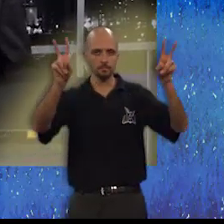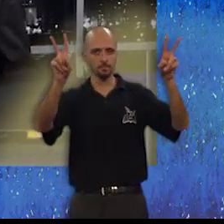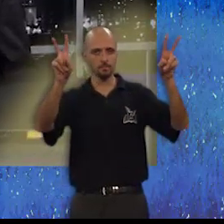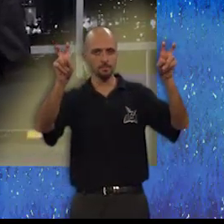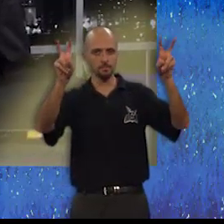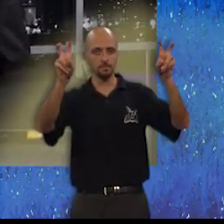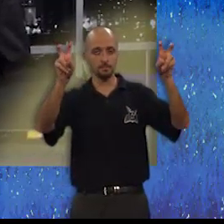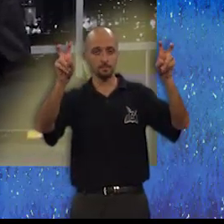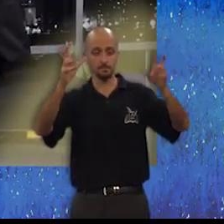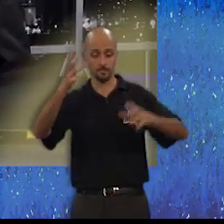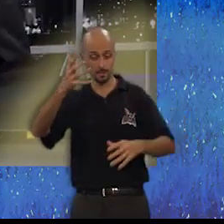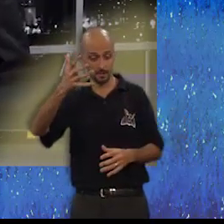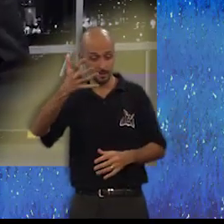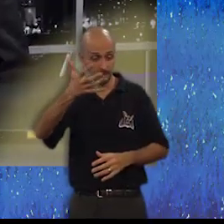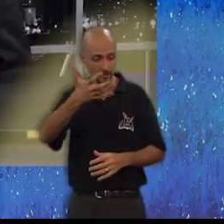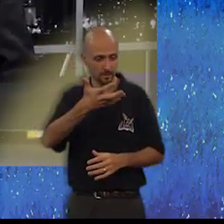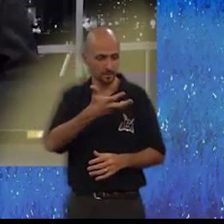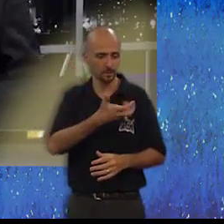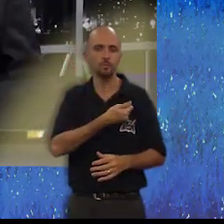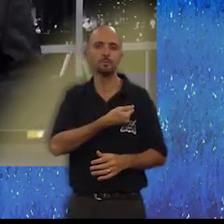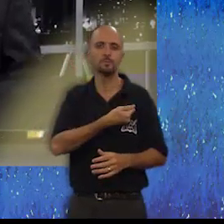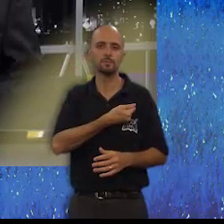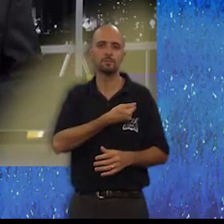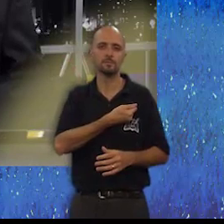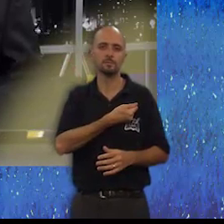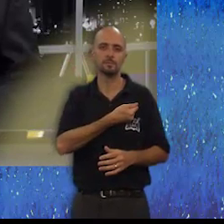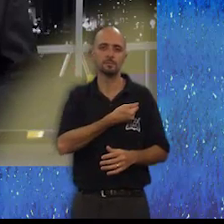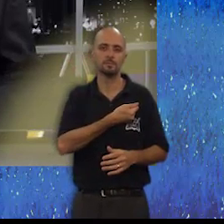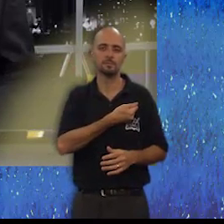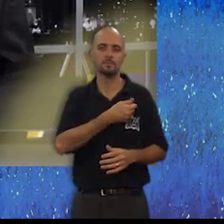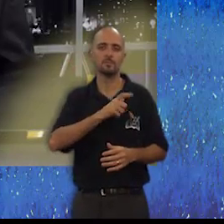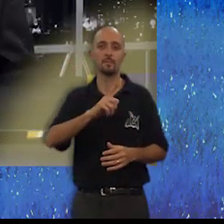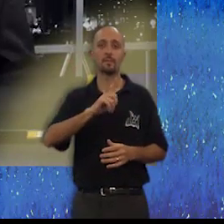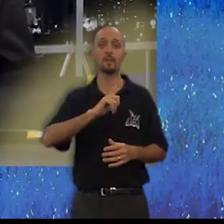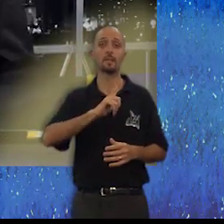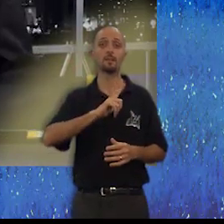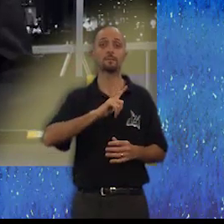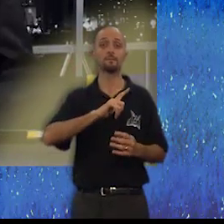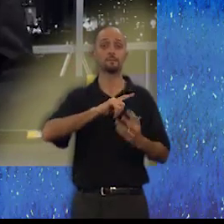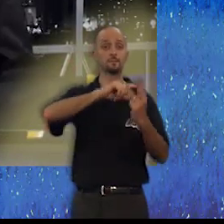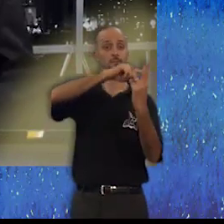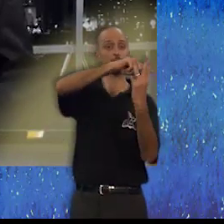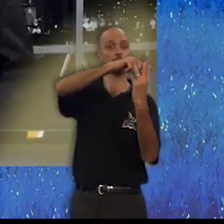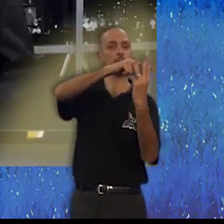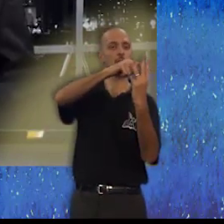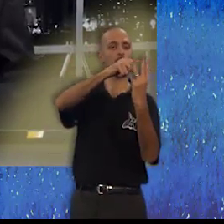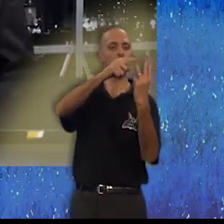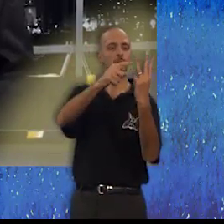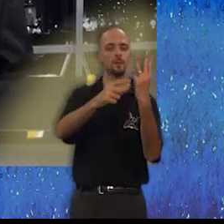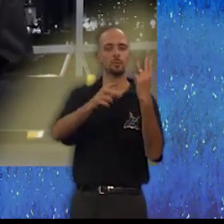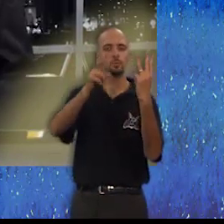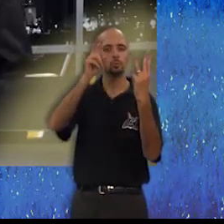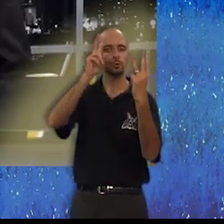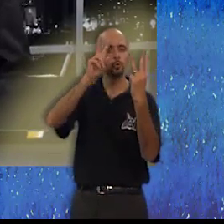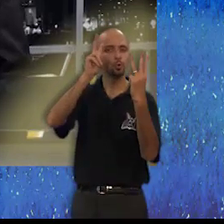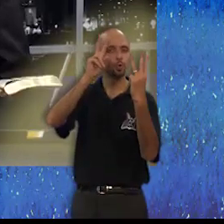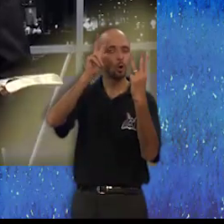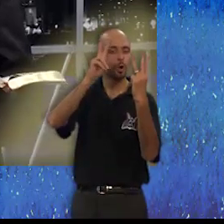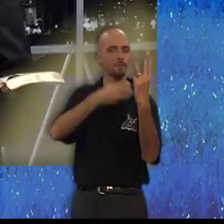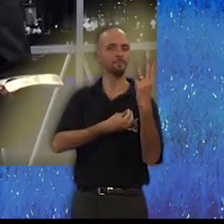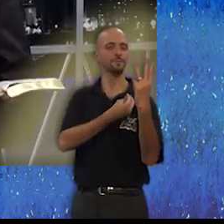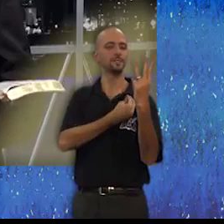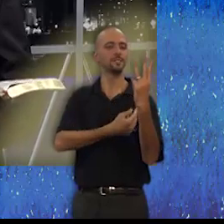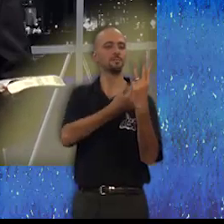o tema de hoje é a salvação. E nós queremos analisar então 3 histórias de pessoas ricas, de pessoas de um